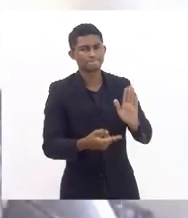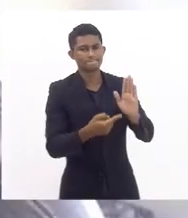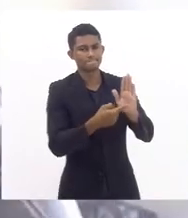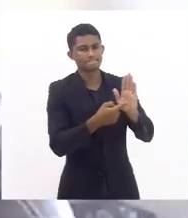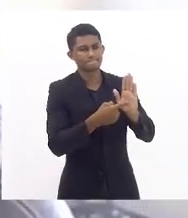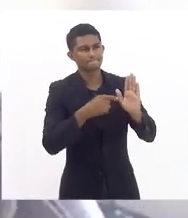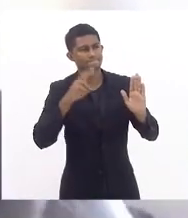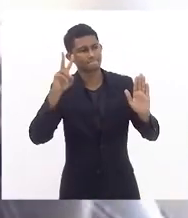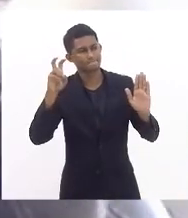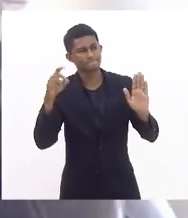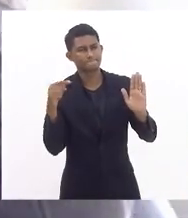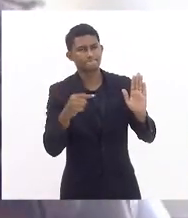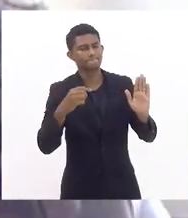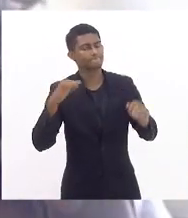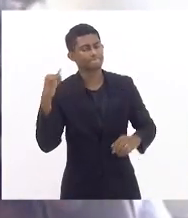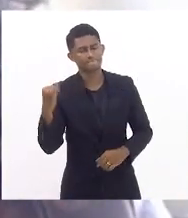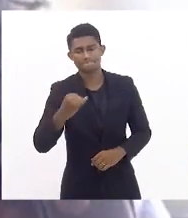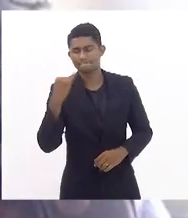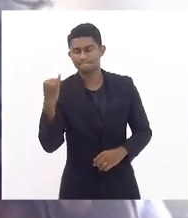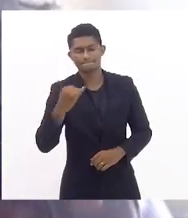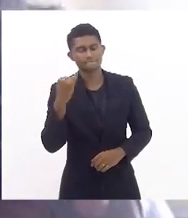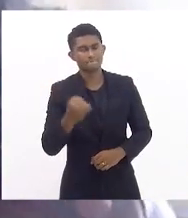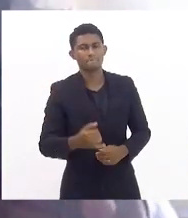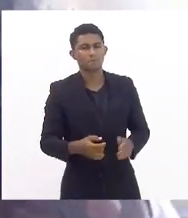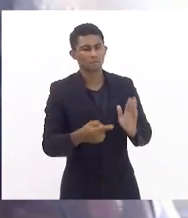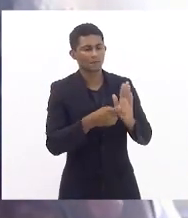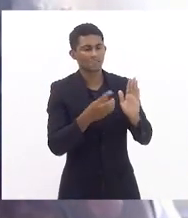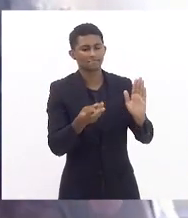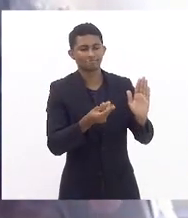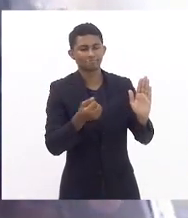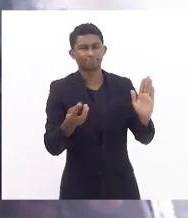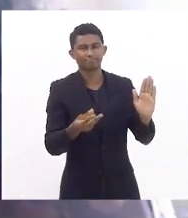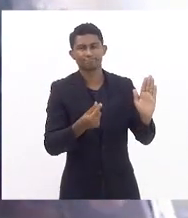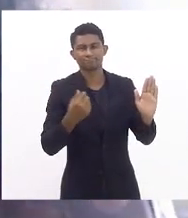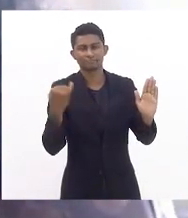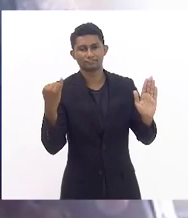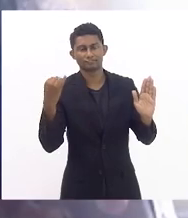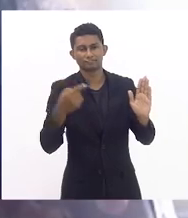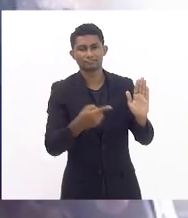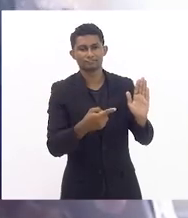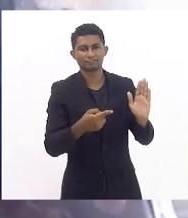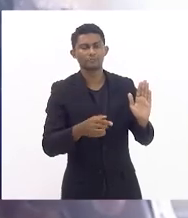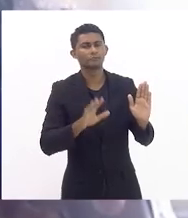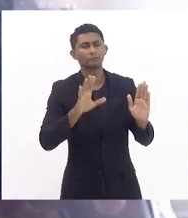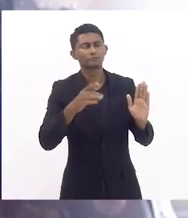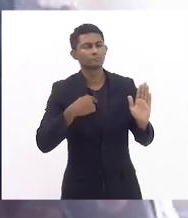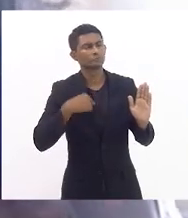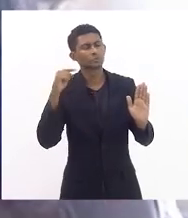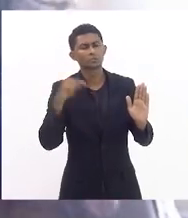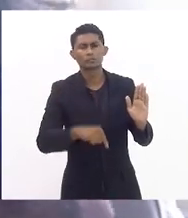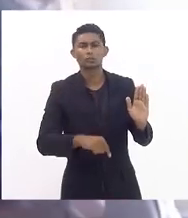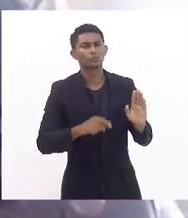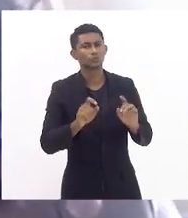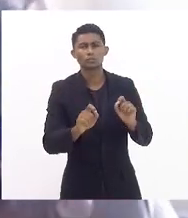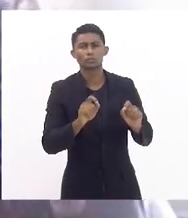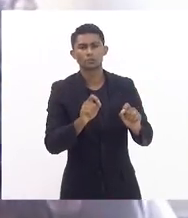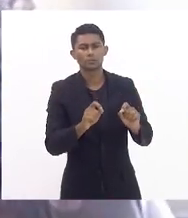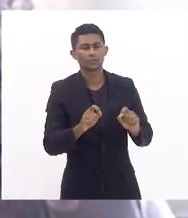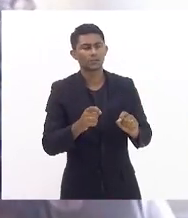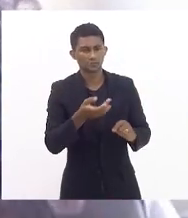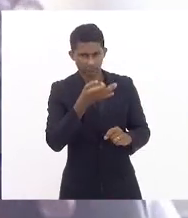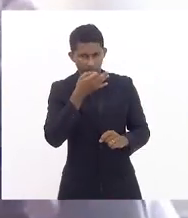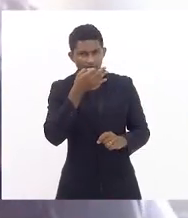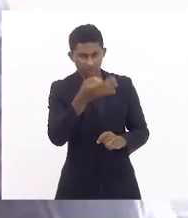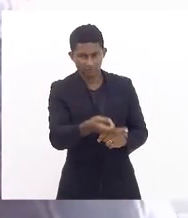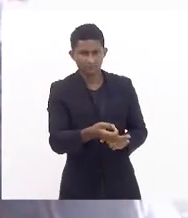é de extrema relevância e sensibilidade. Mas queria que me permitisse, antes de dar o